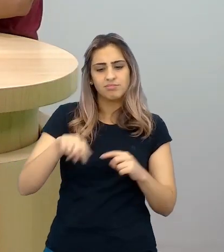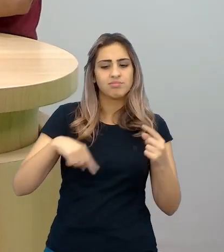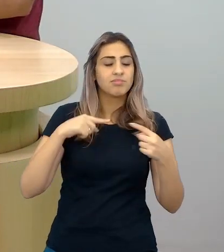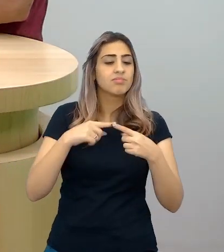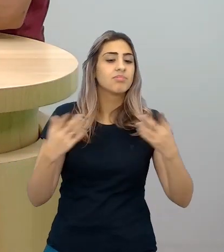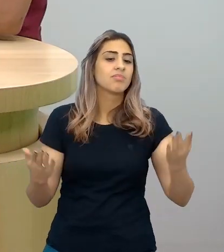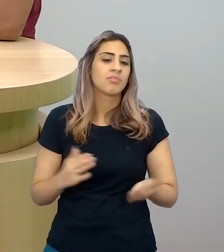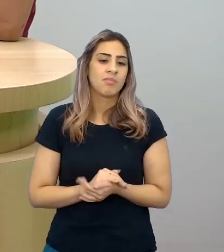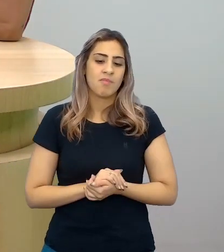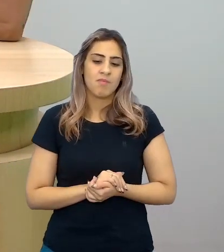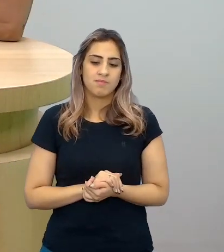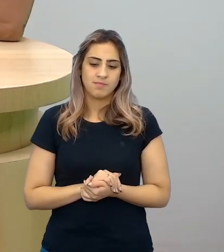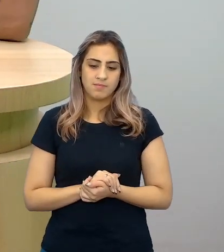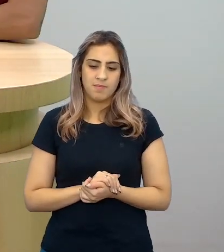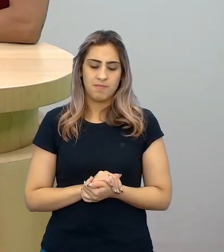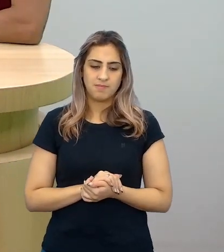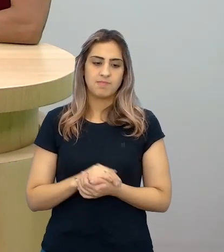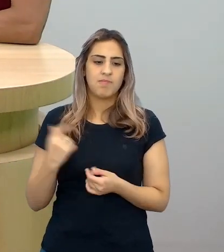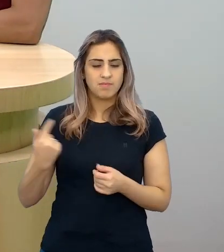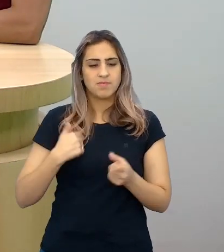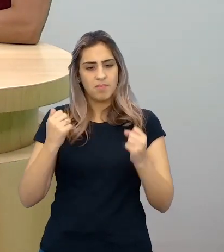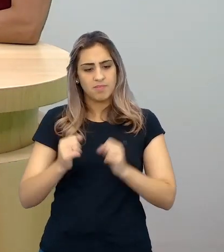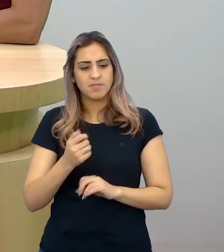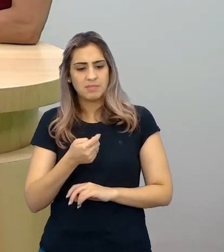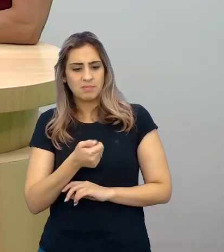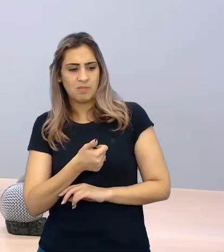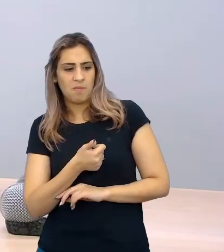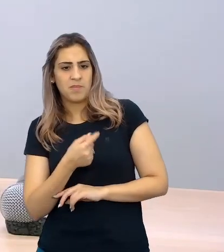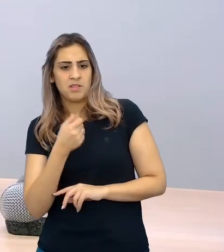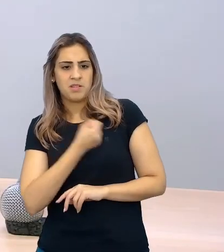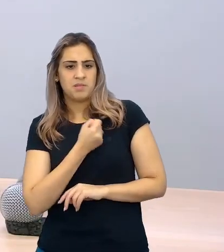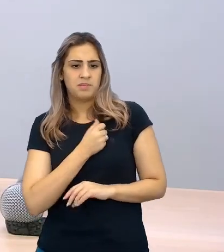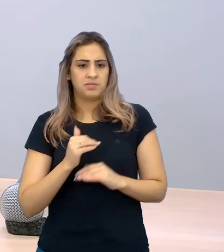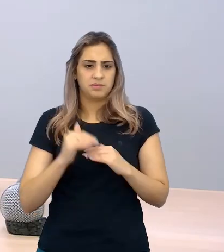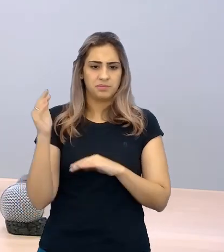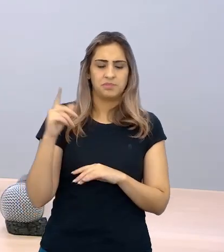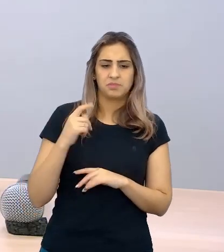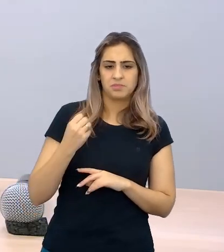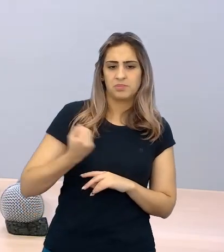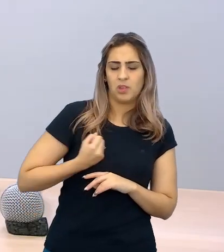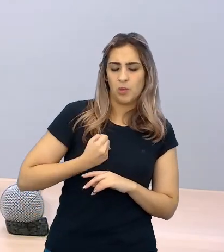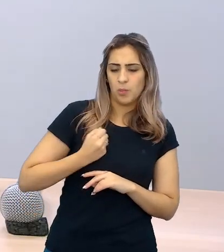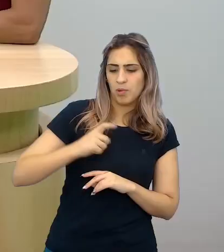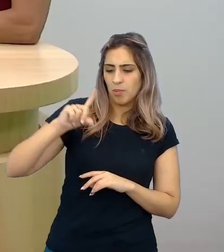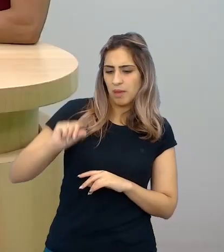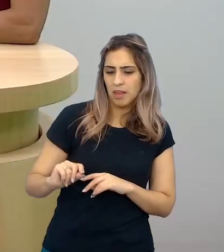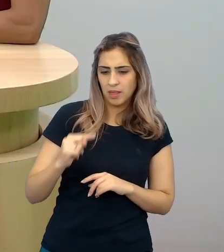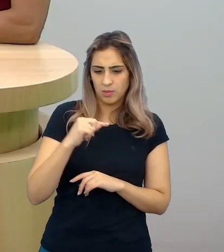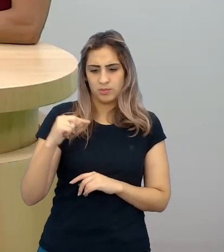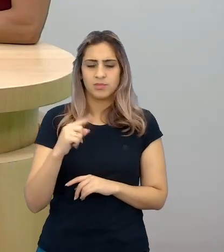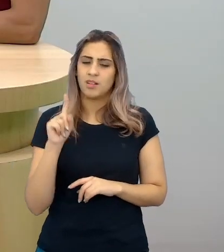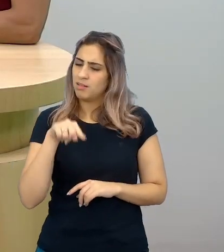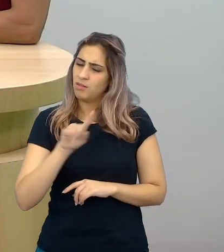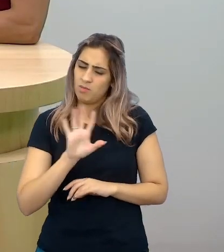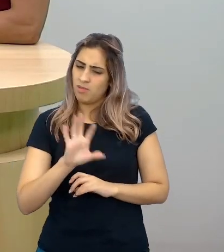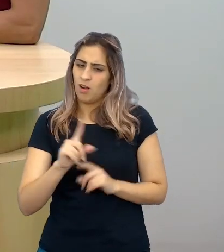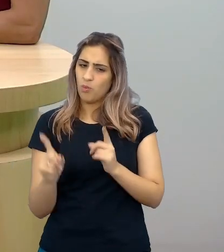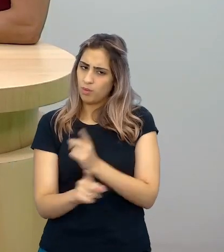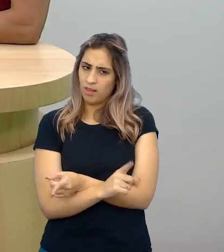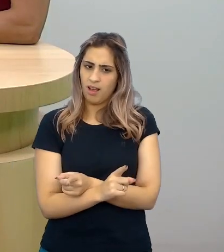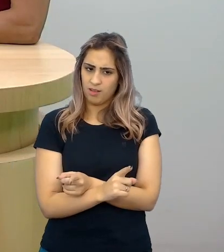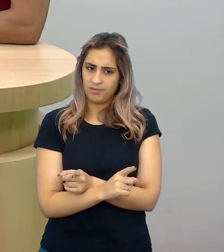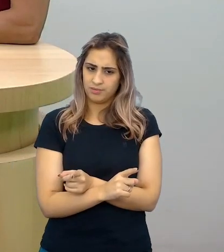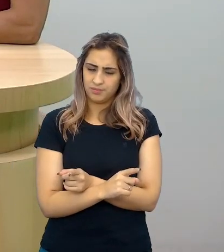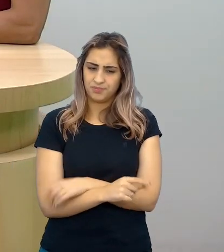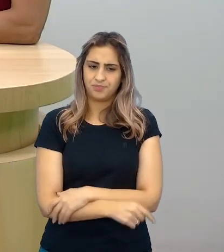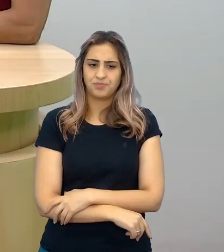cuidado com esse máximo e mínima, Sim. que a gente pode se enganar achando que o número maior, né? Sem o sinal de menos é o maior. Não, que é ao contrário. Sinal que tomar negativo cuidado. é ao contrário, Sim.